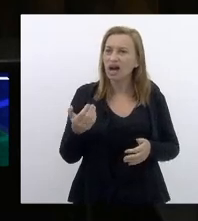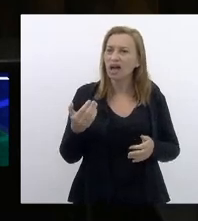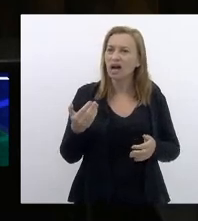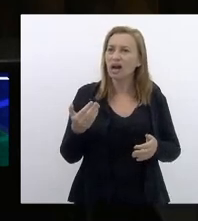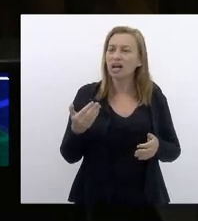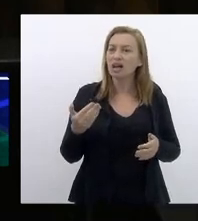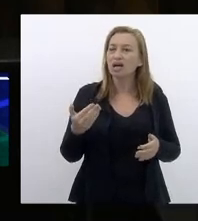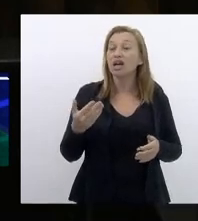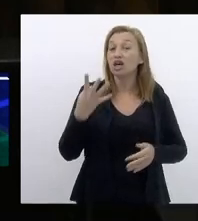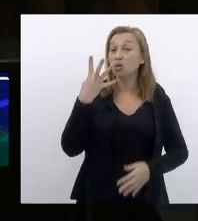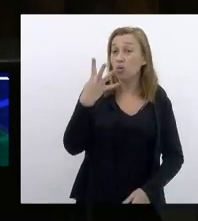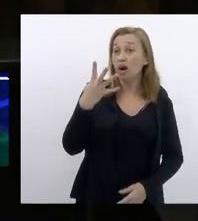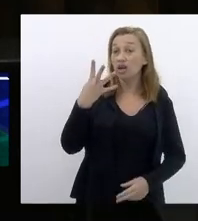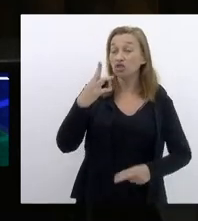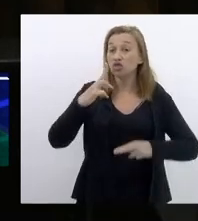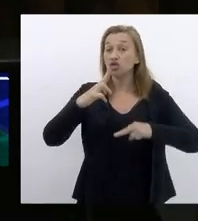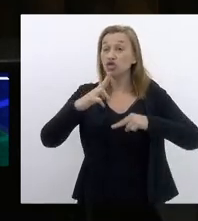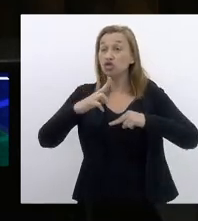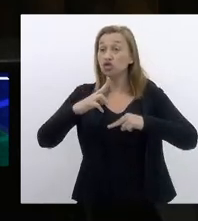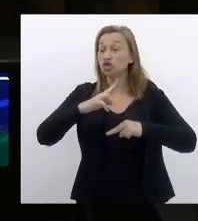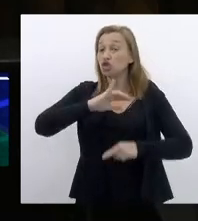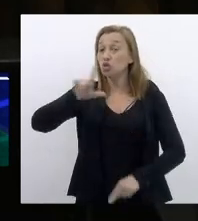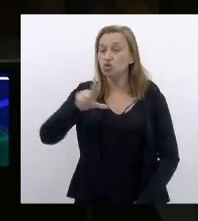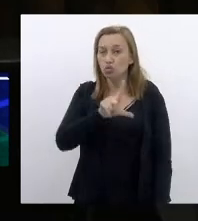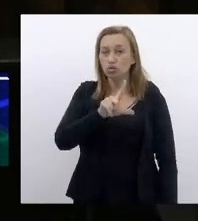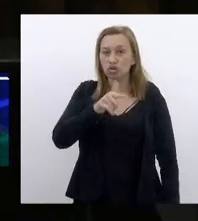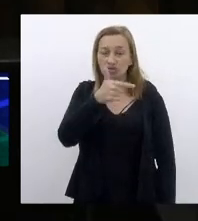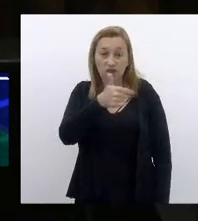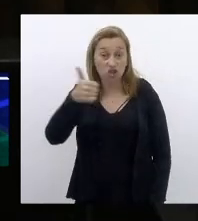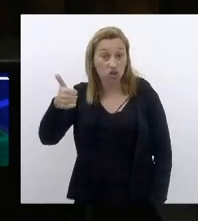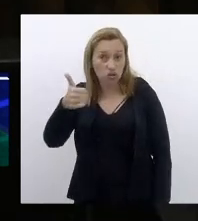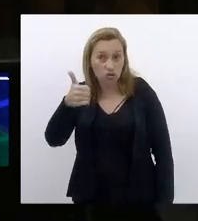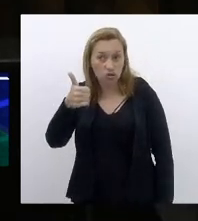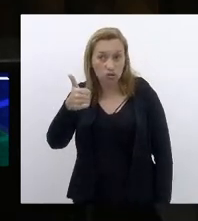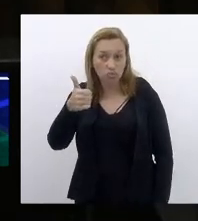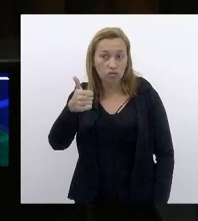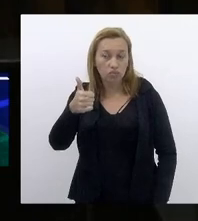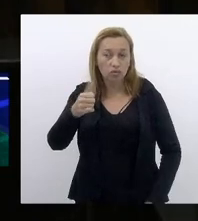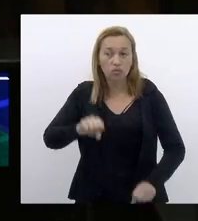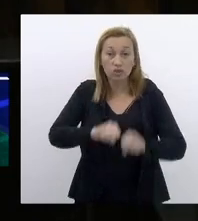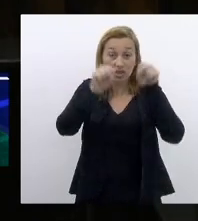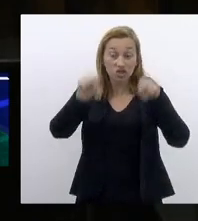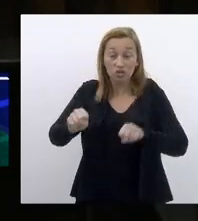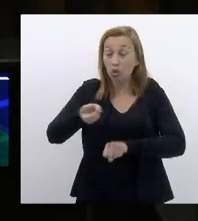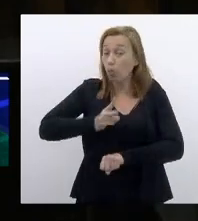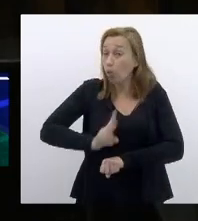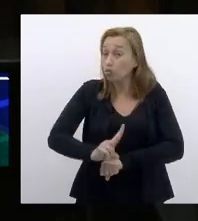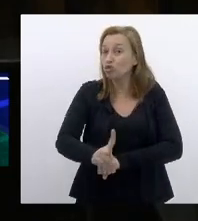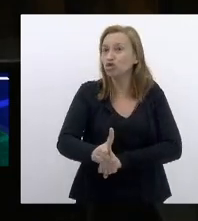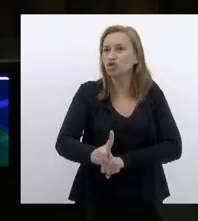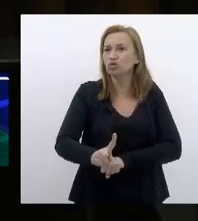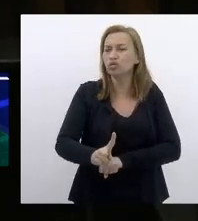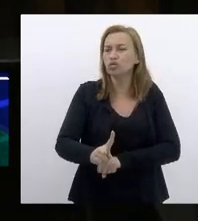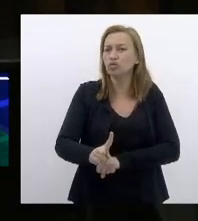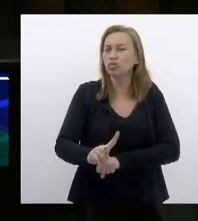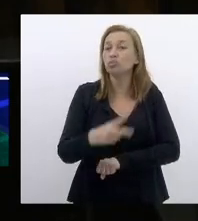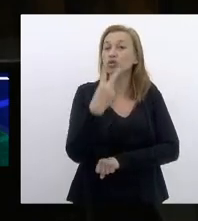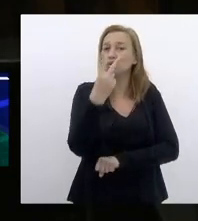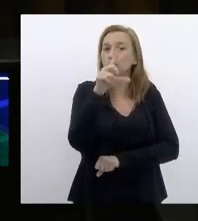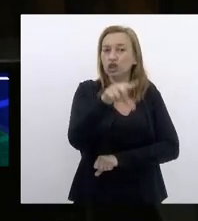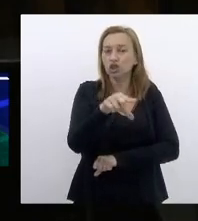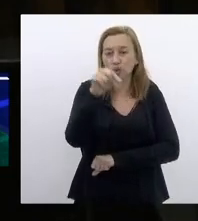e 4 de julho de 21, esse regime continuou por